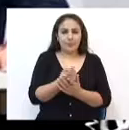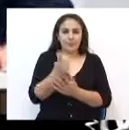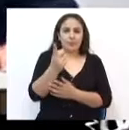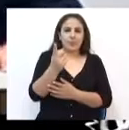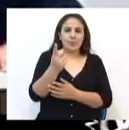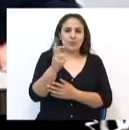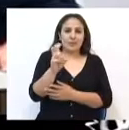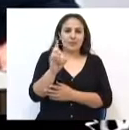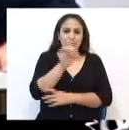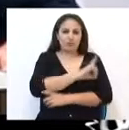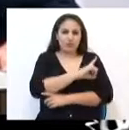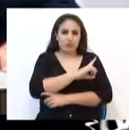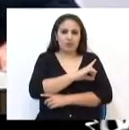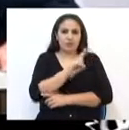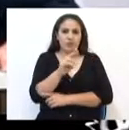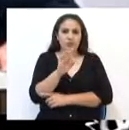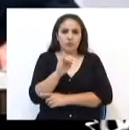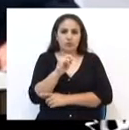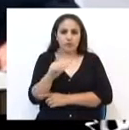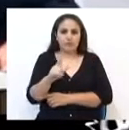5º dia útil o início,